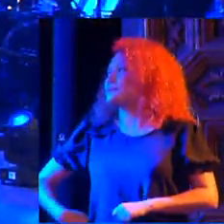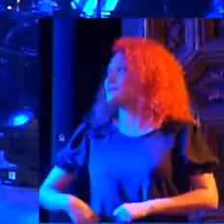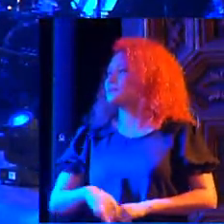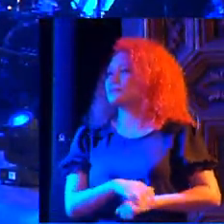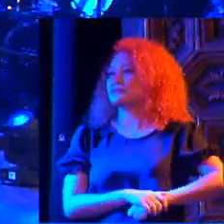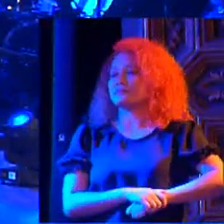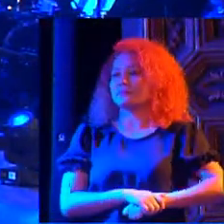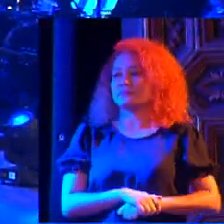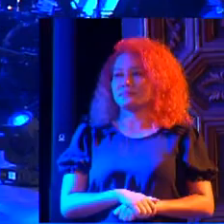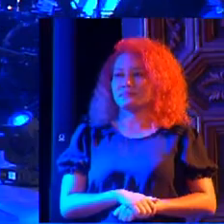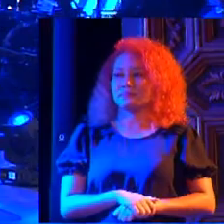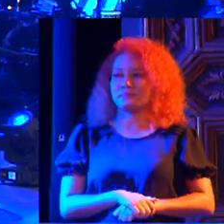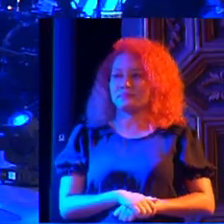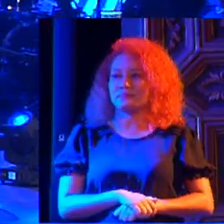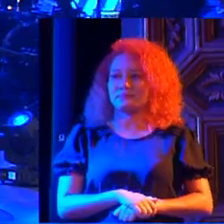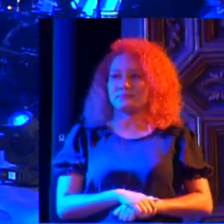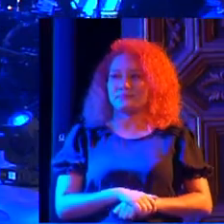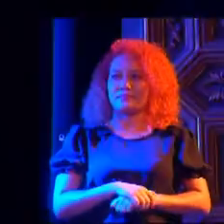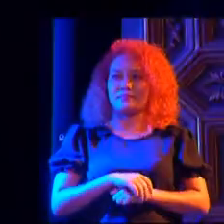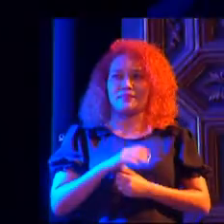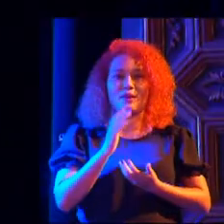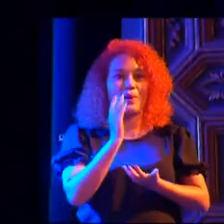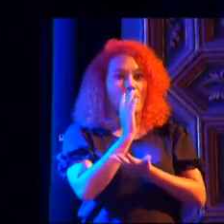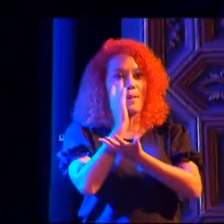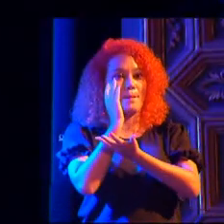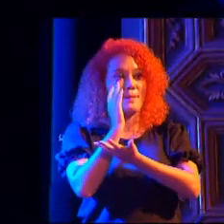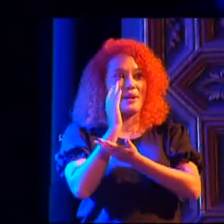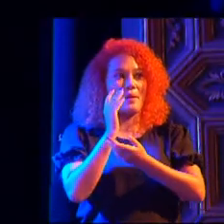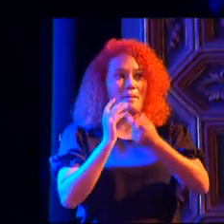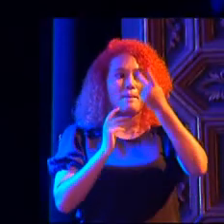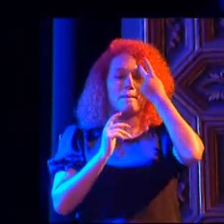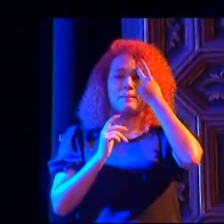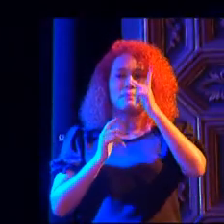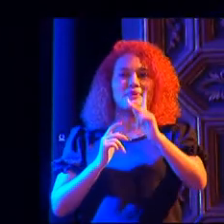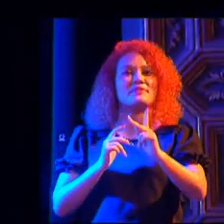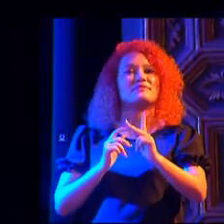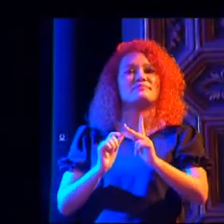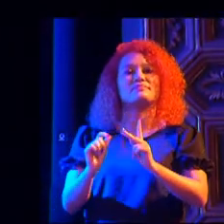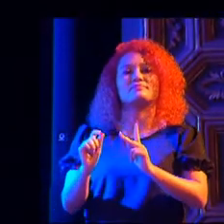Vamos lá. E o prêmio? Deixa eu ver aqui.